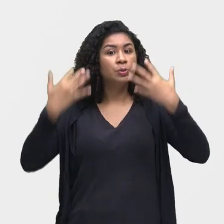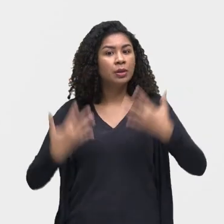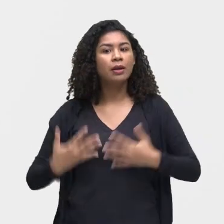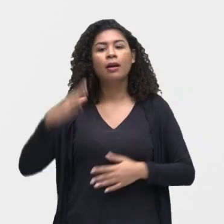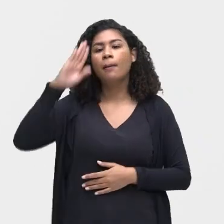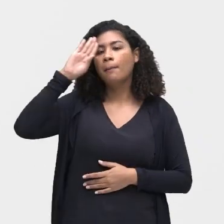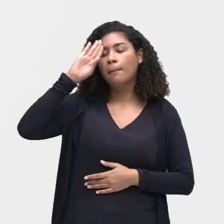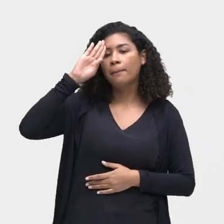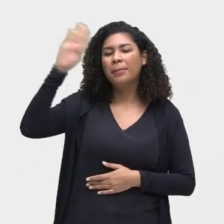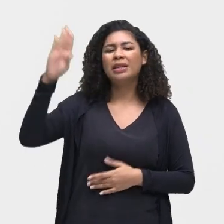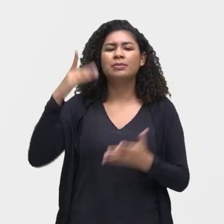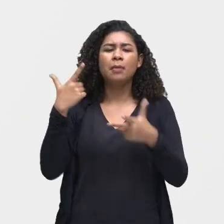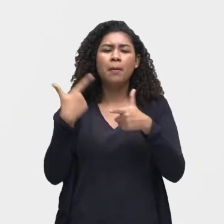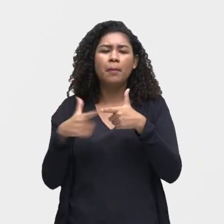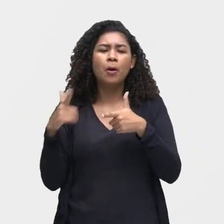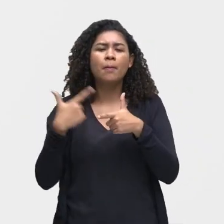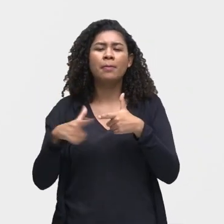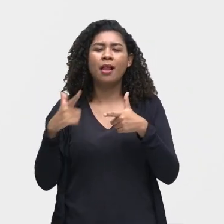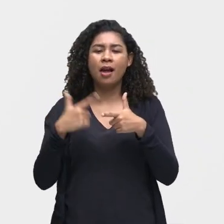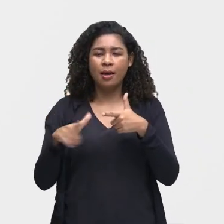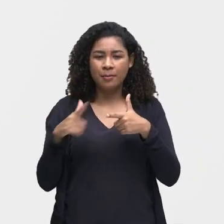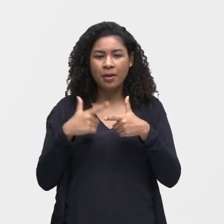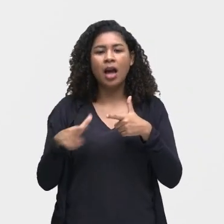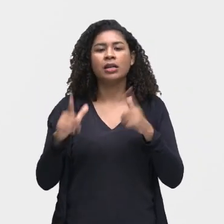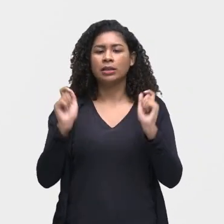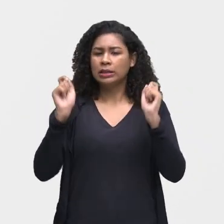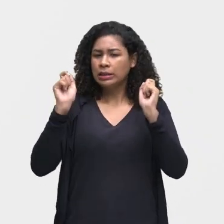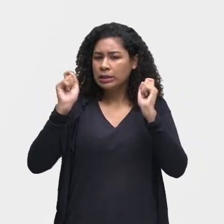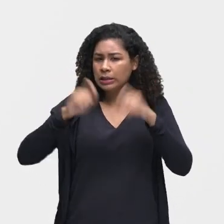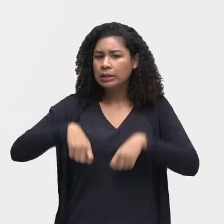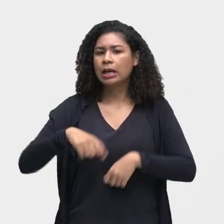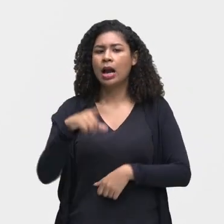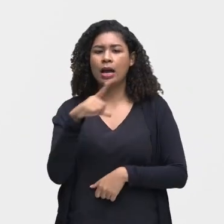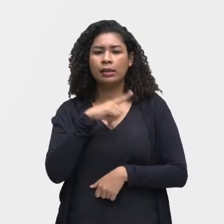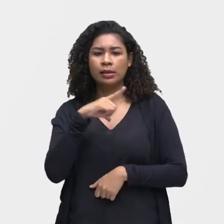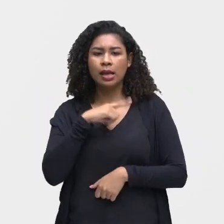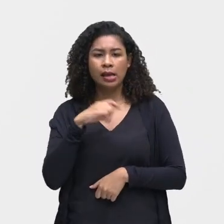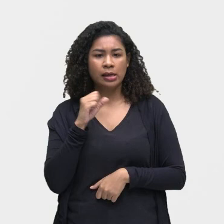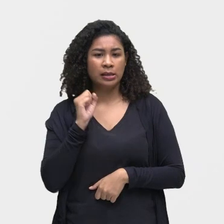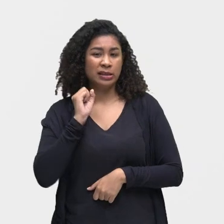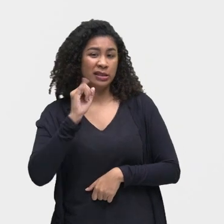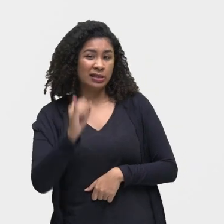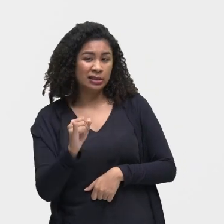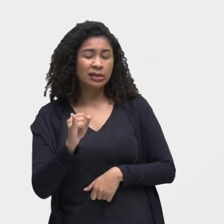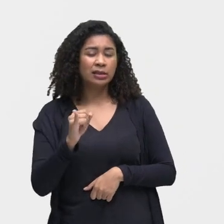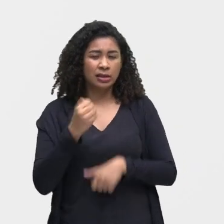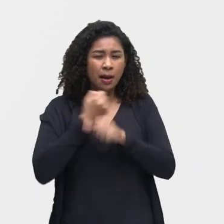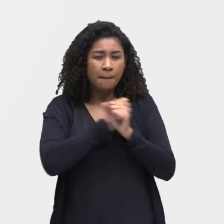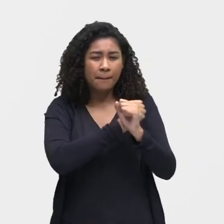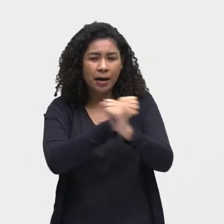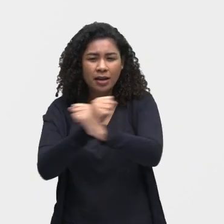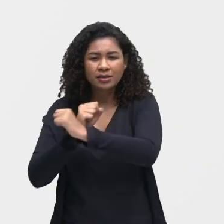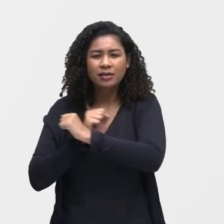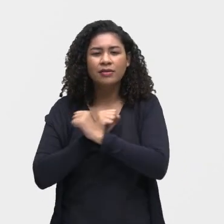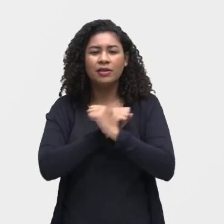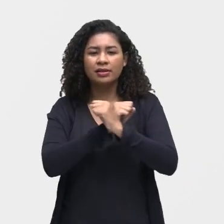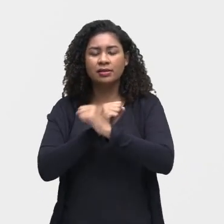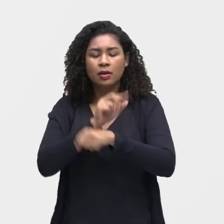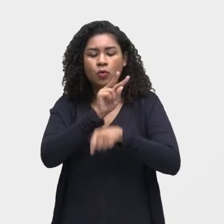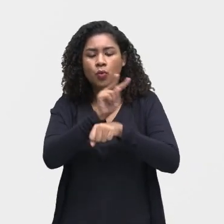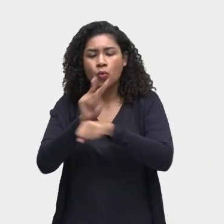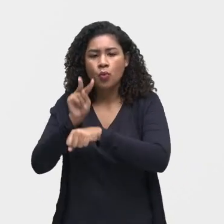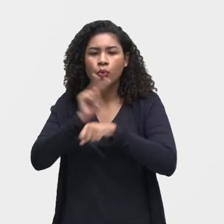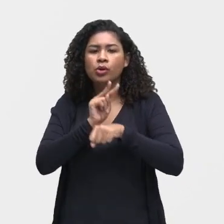principais problemas que poderão ser encontrados se as medidas de preservação e conservação do